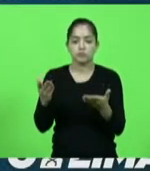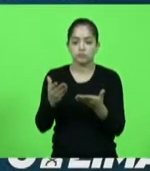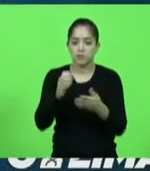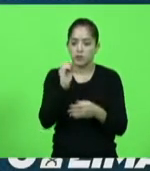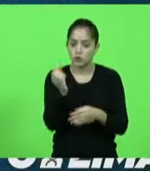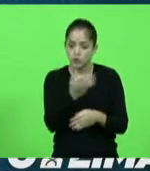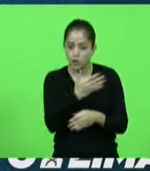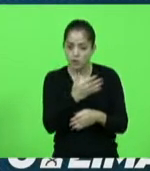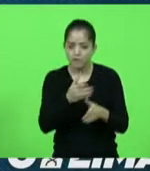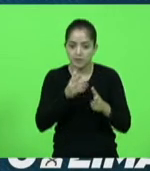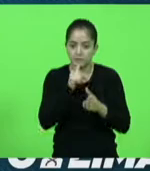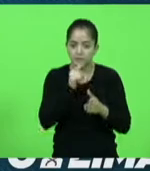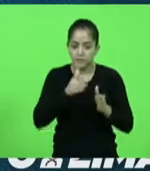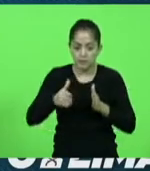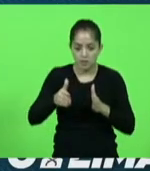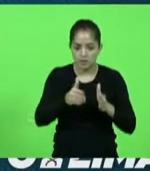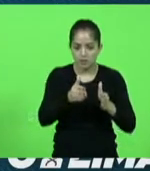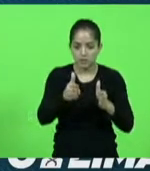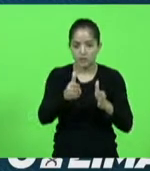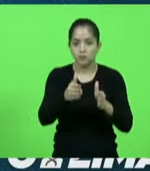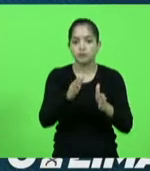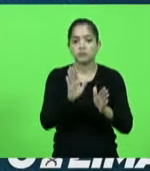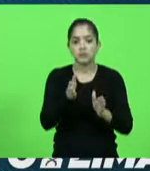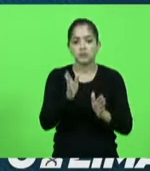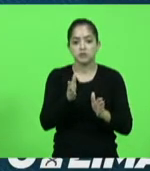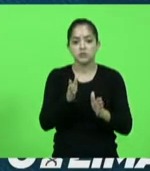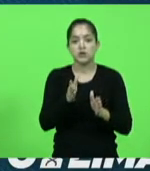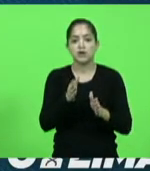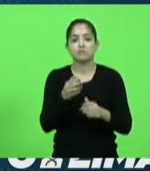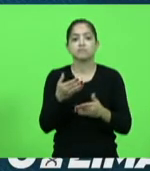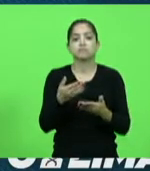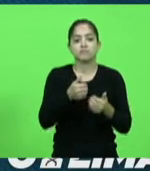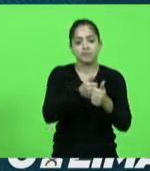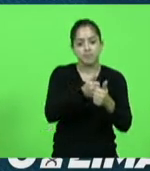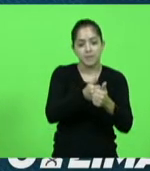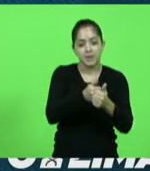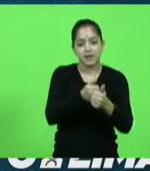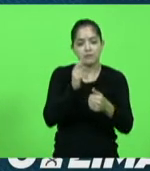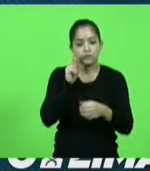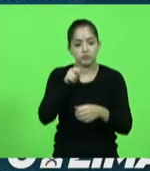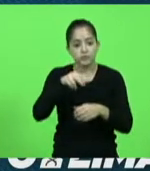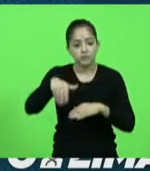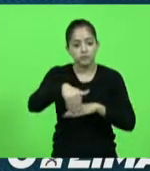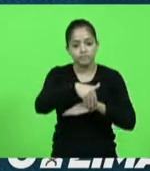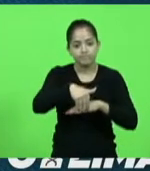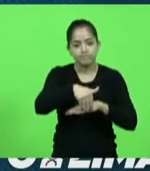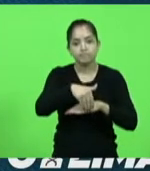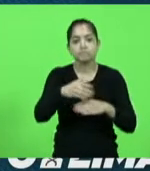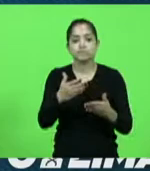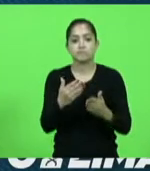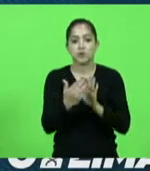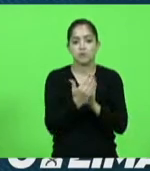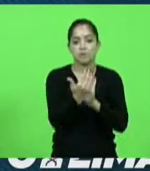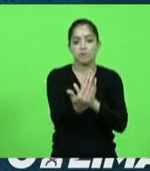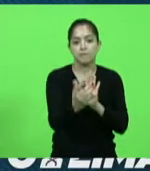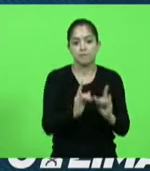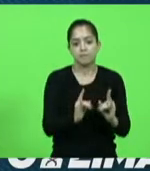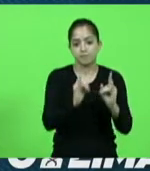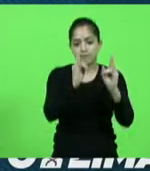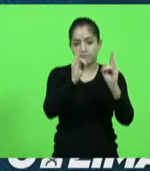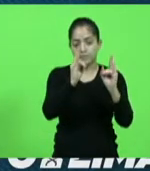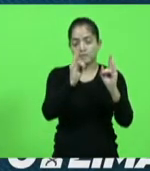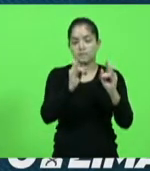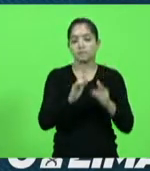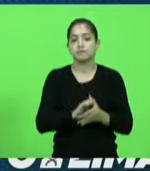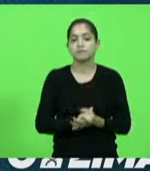rio é o Rio Cachoeira. Para quem já foi tomar um chopp ali no Opa Beer, ali, é o prédio que você vê do outro lado do rio,